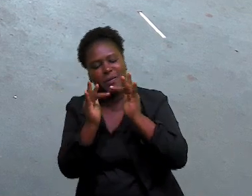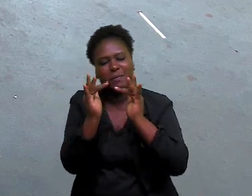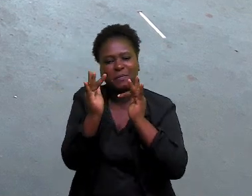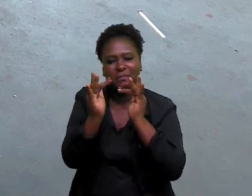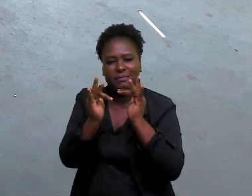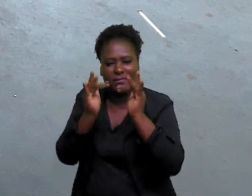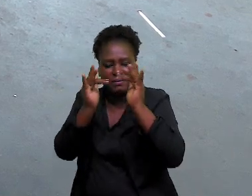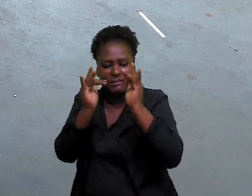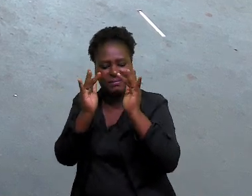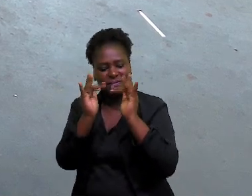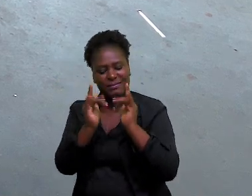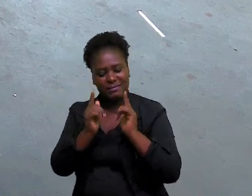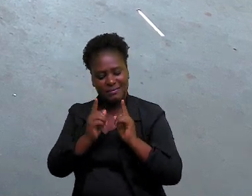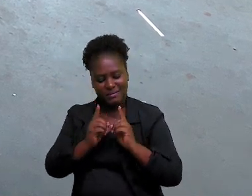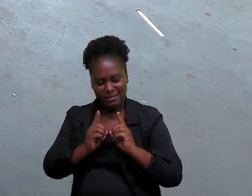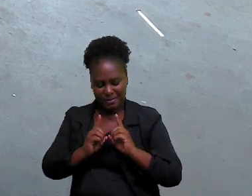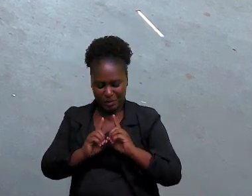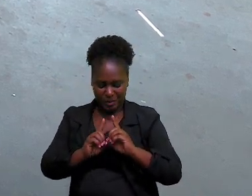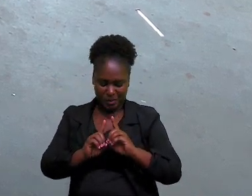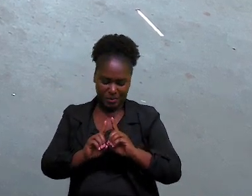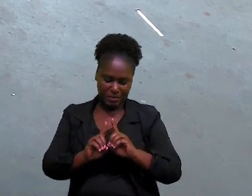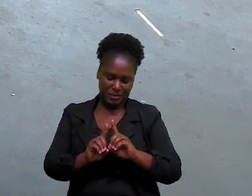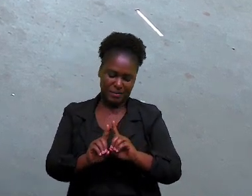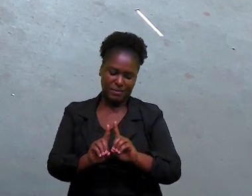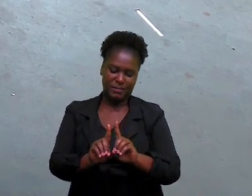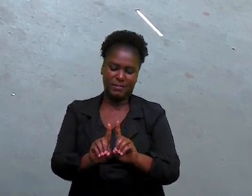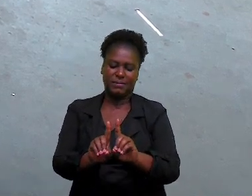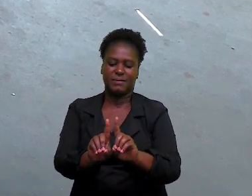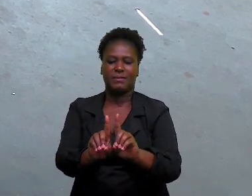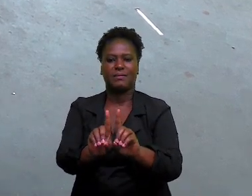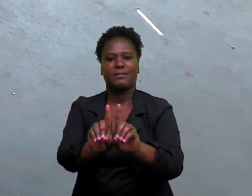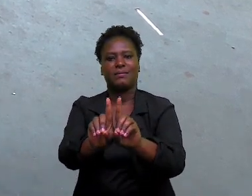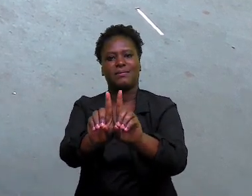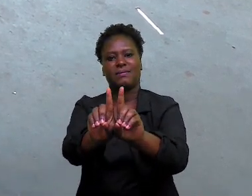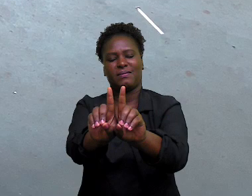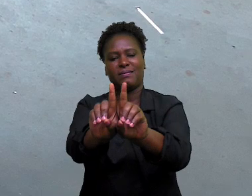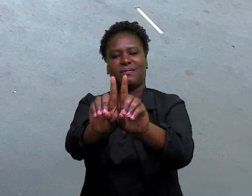nós, só seu e